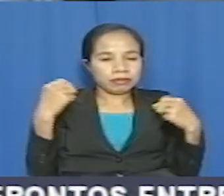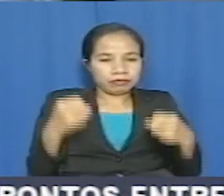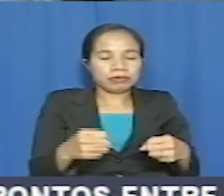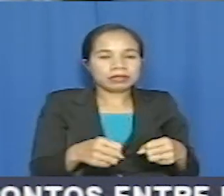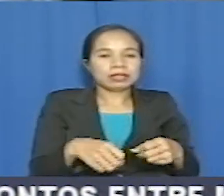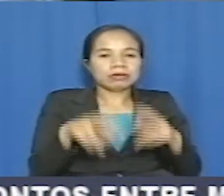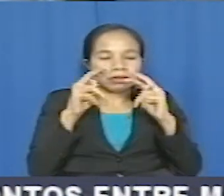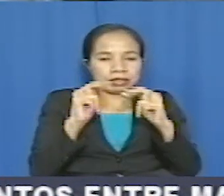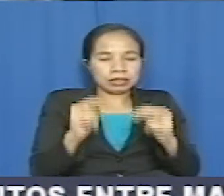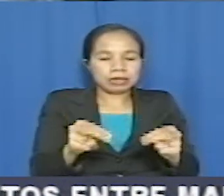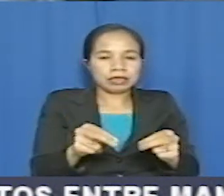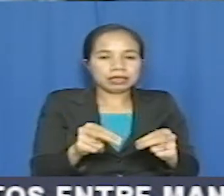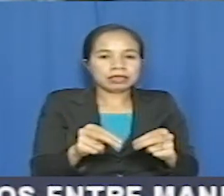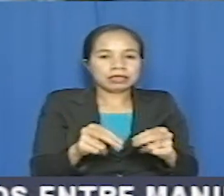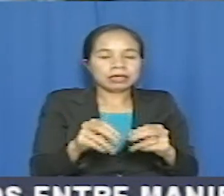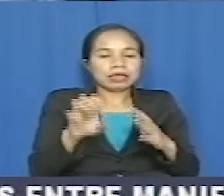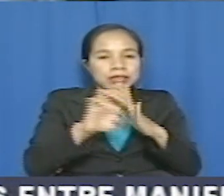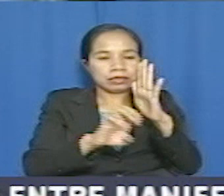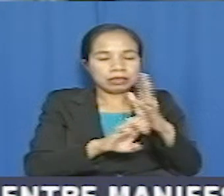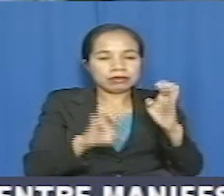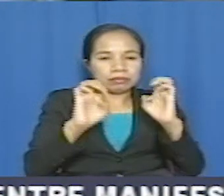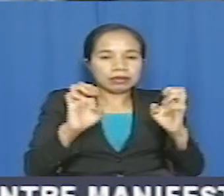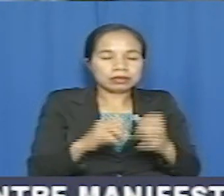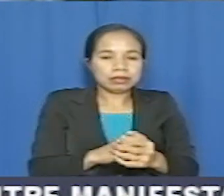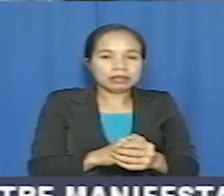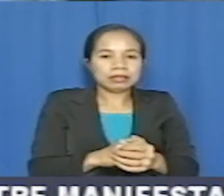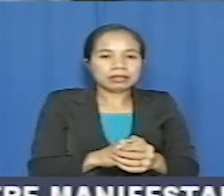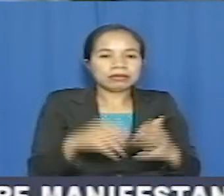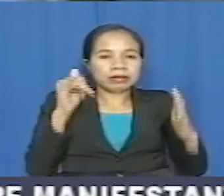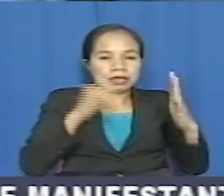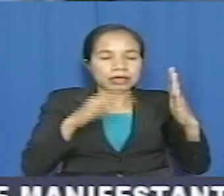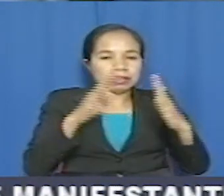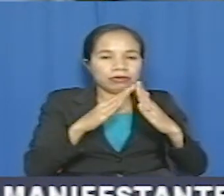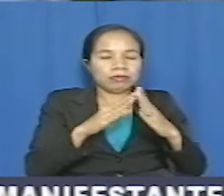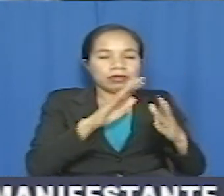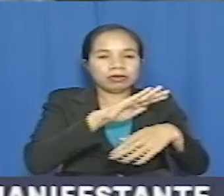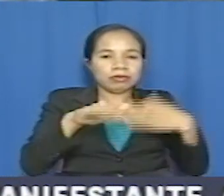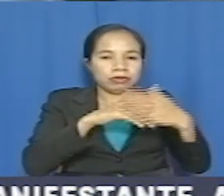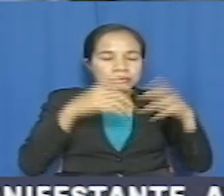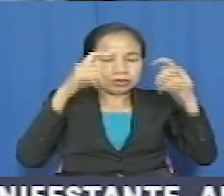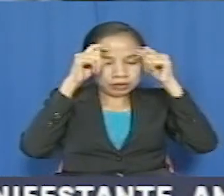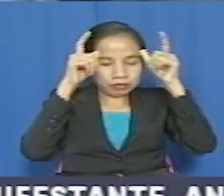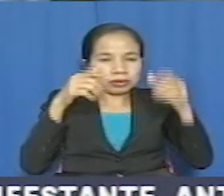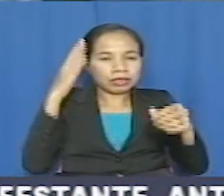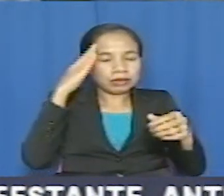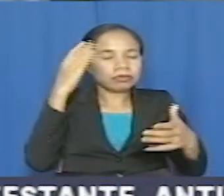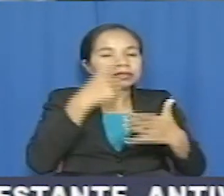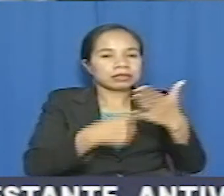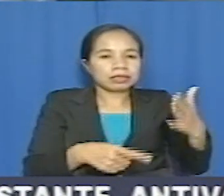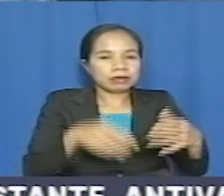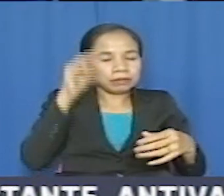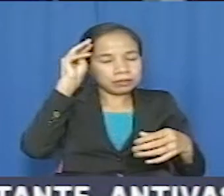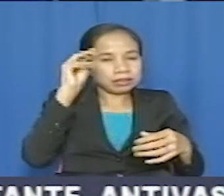obriga estado de emergência, não mais confinamento obrigatoriamente, e a território nacional. Cara, que razão saída, ministra?